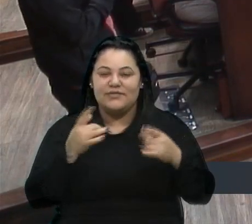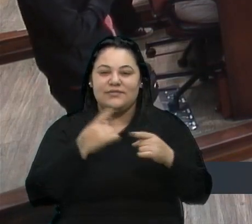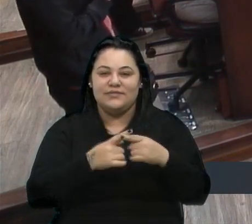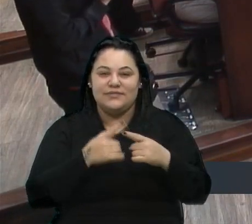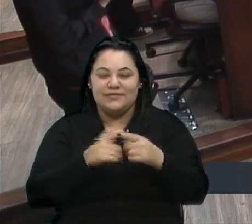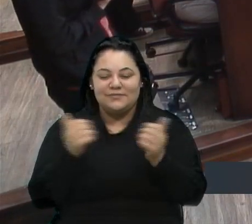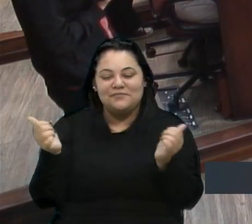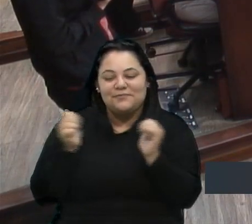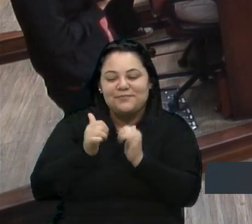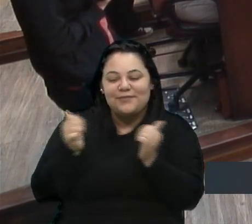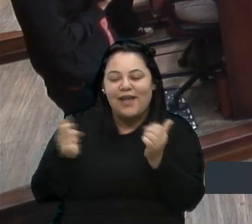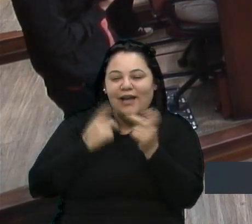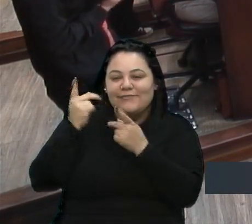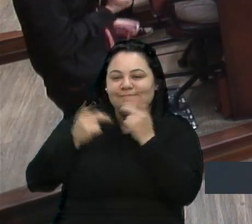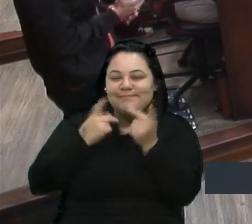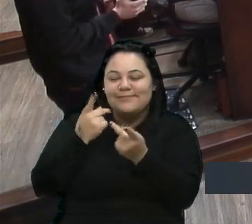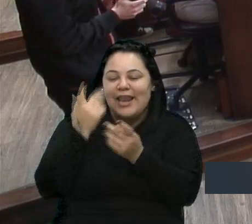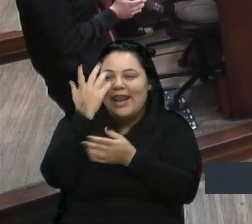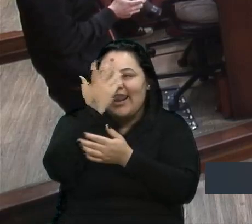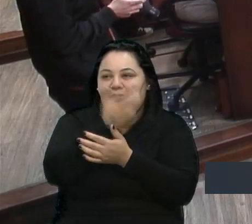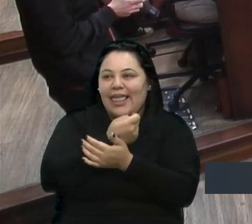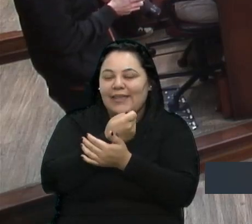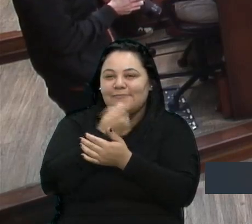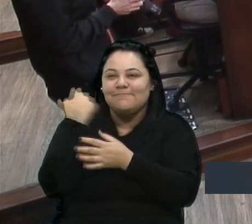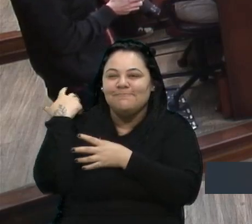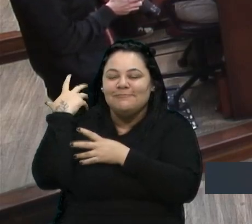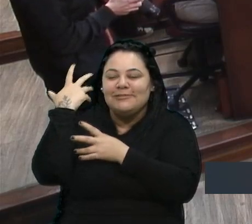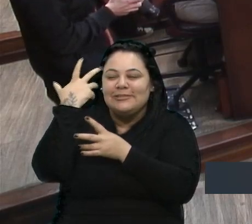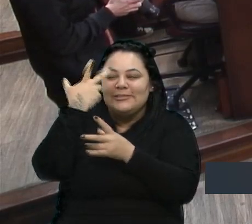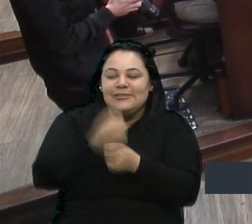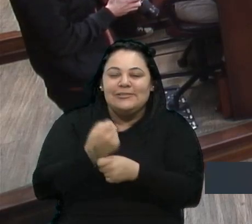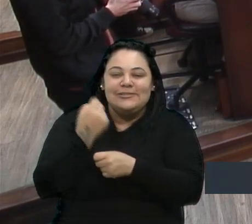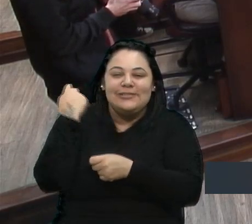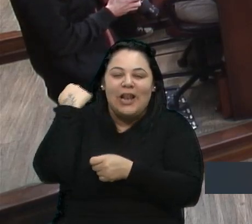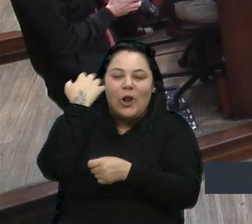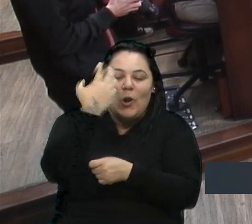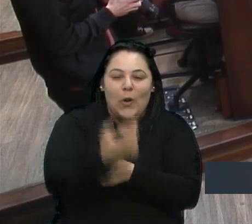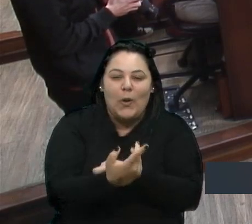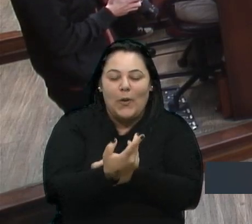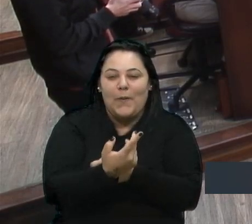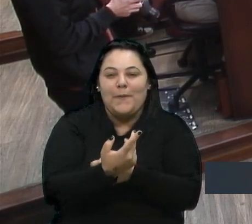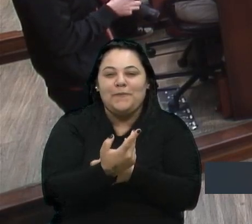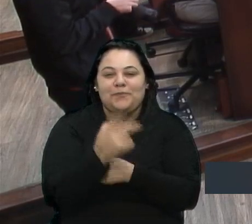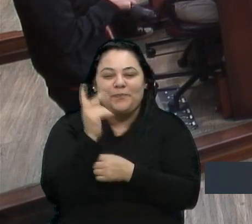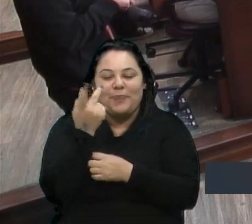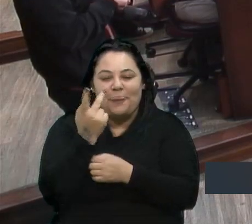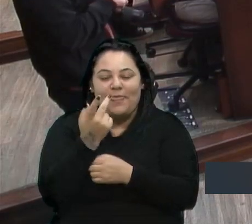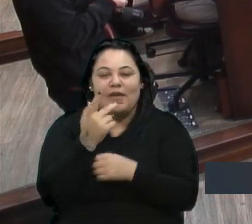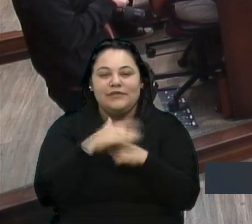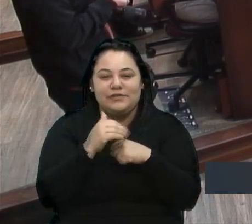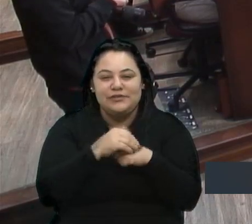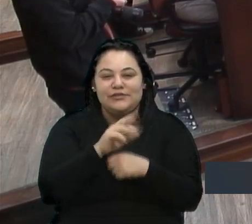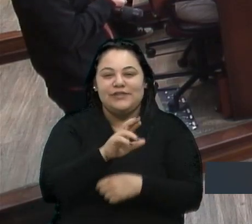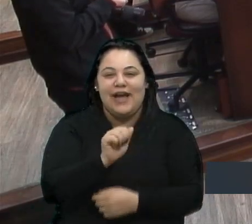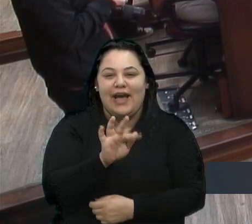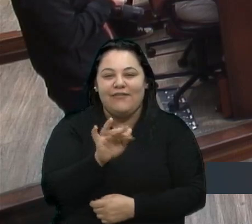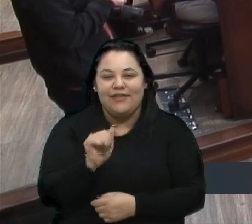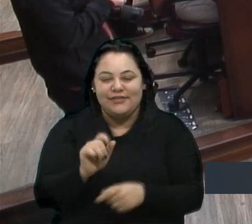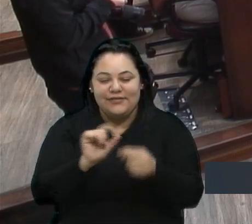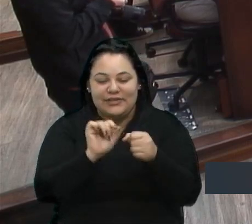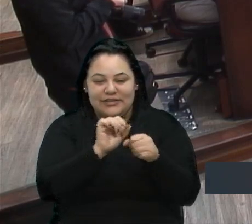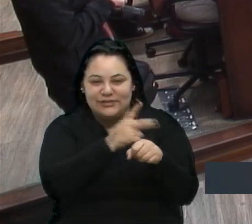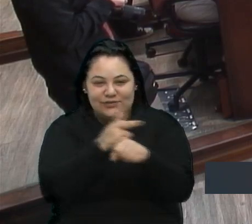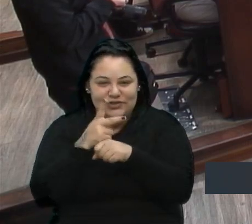esse resgate da cultura, resgate histórico que o Rafael está fazendo. Um querido amigo, Rafael, colega, advogado